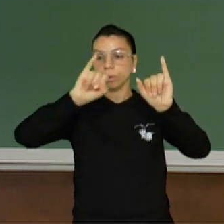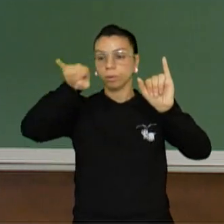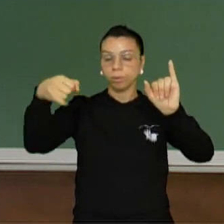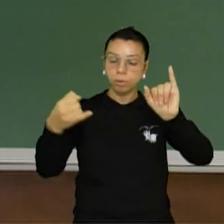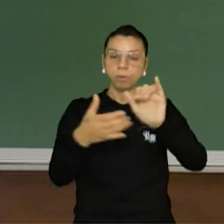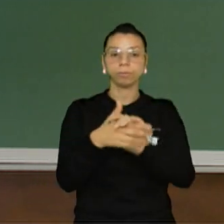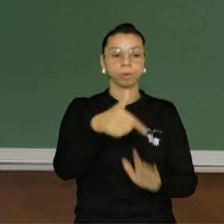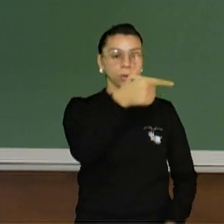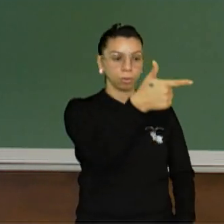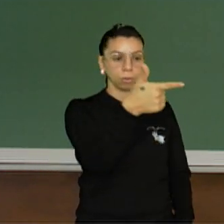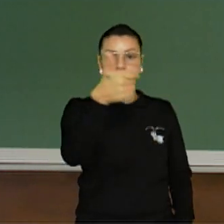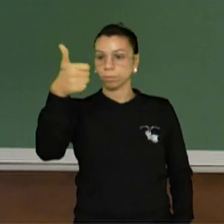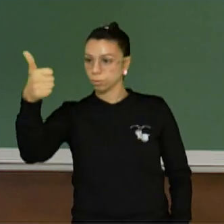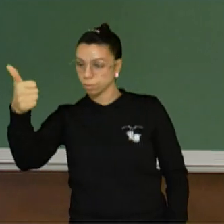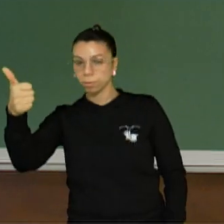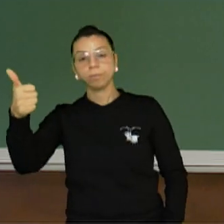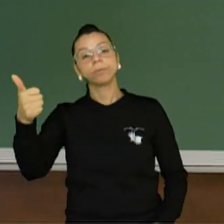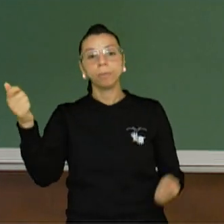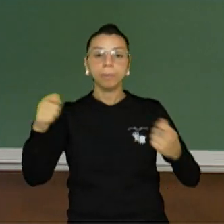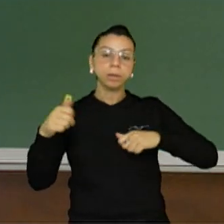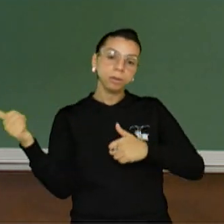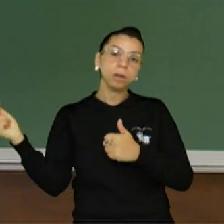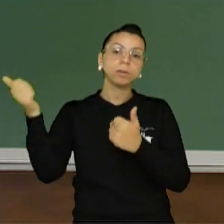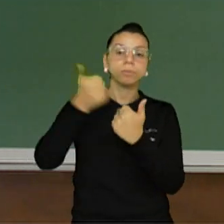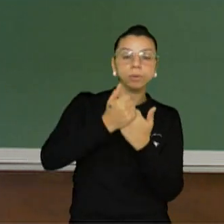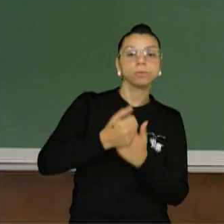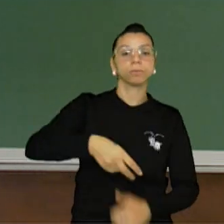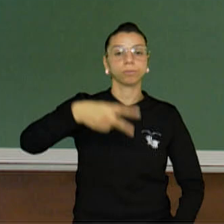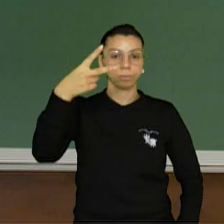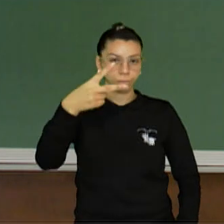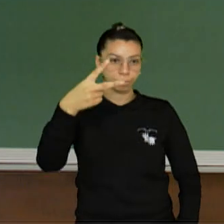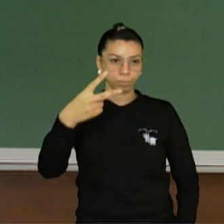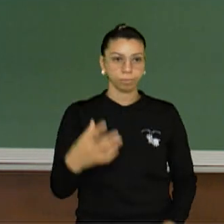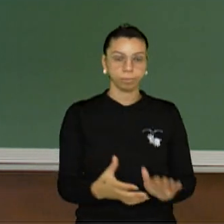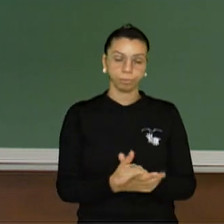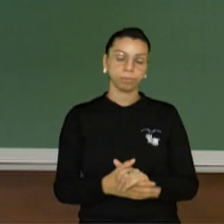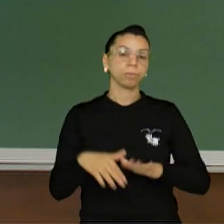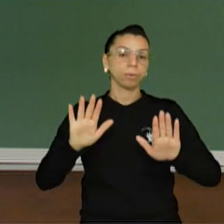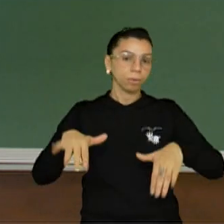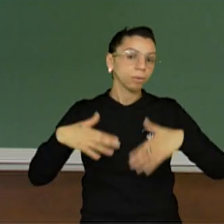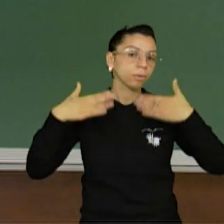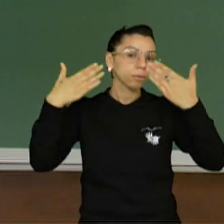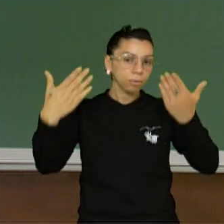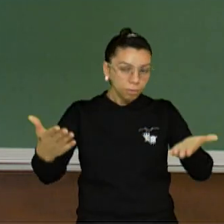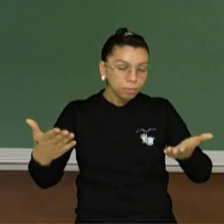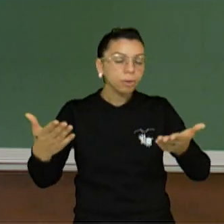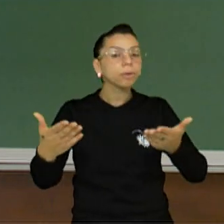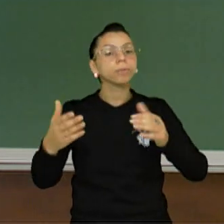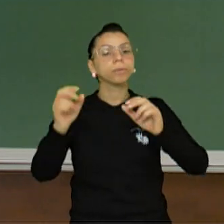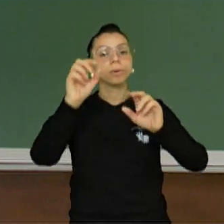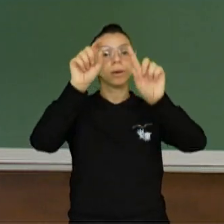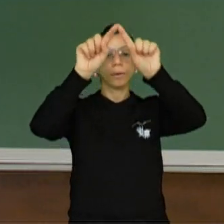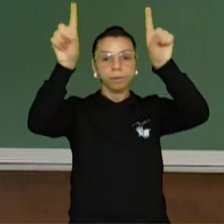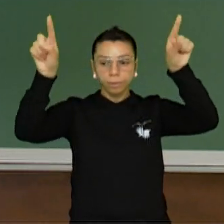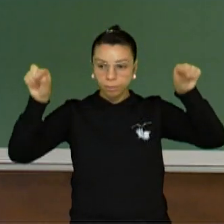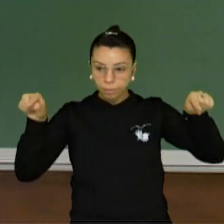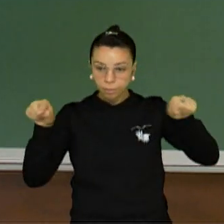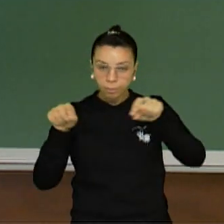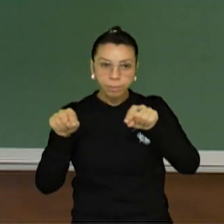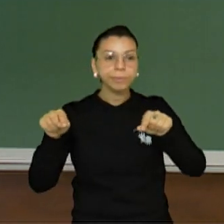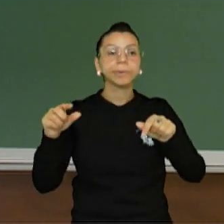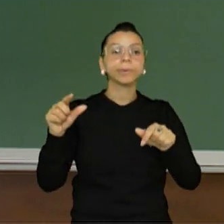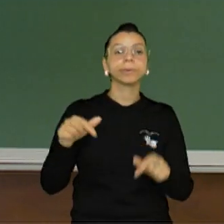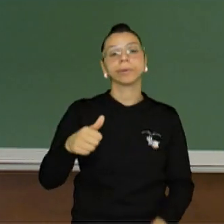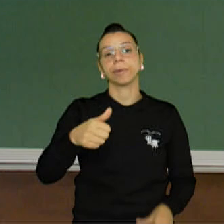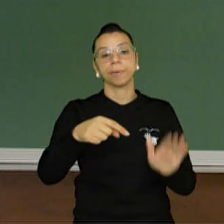1, você vai representar pelo número 2. Então, essa matriz que você vai calcular o determinante, ela vai ter